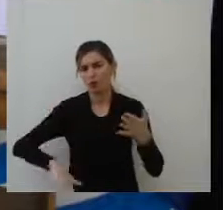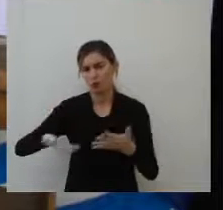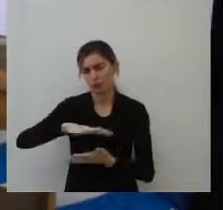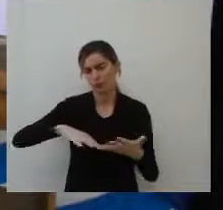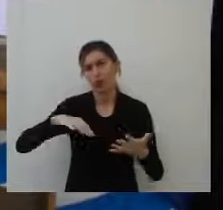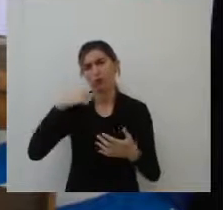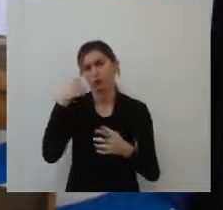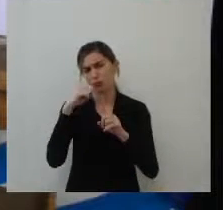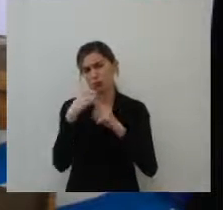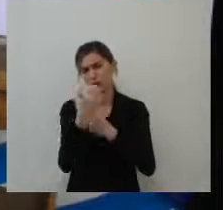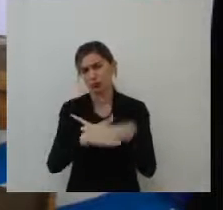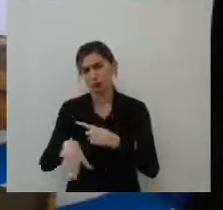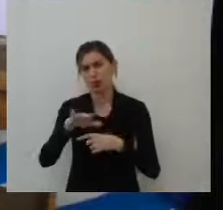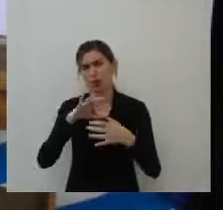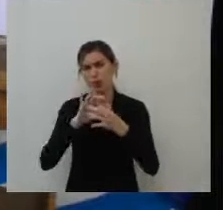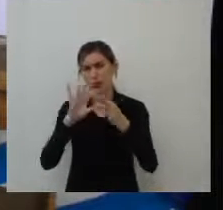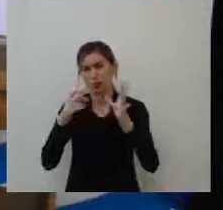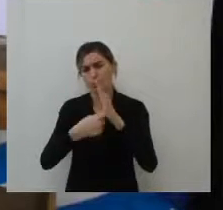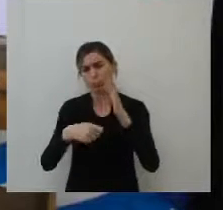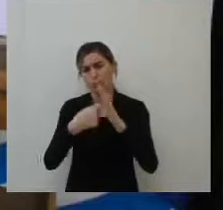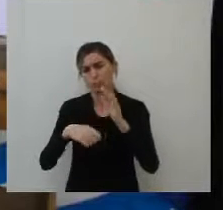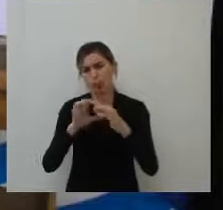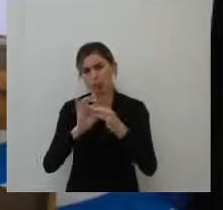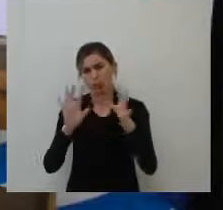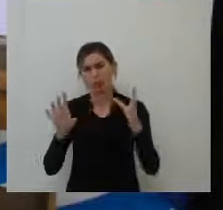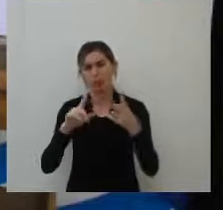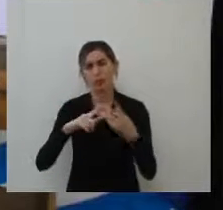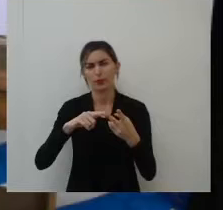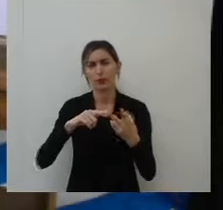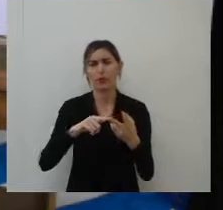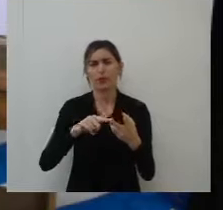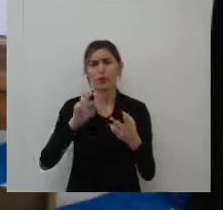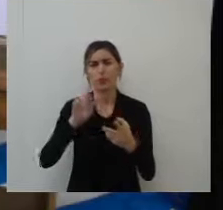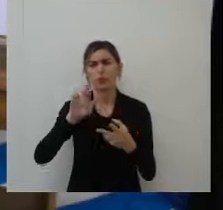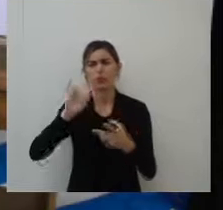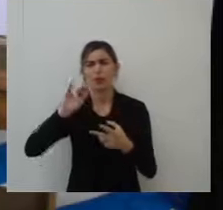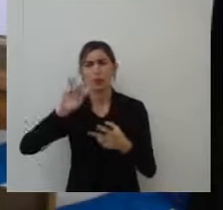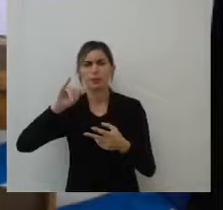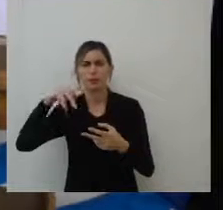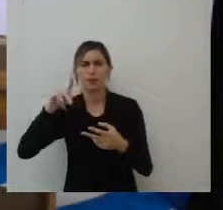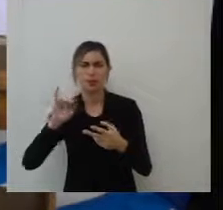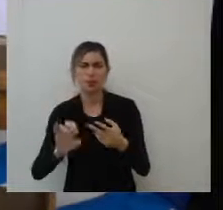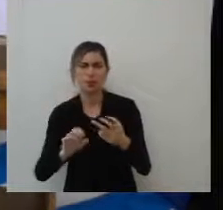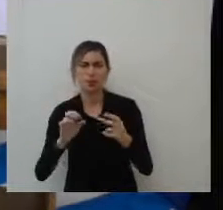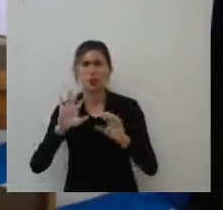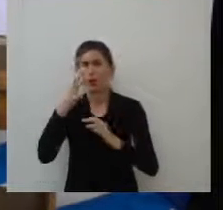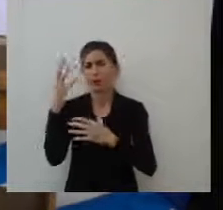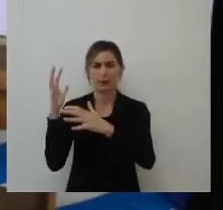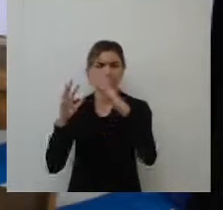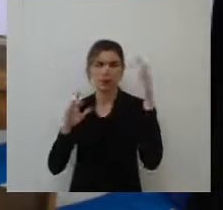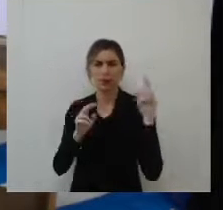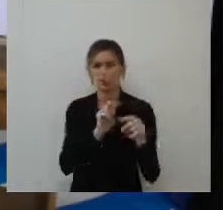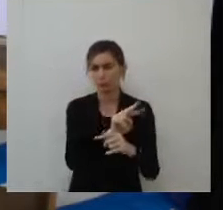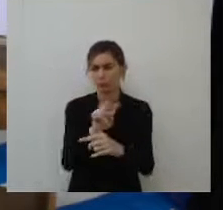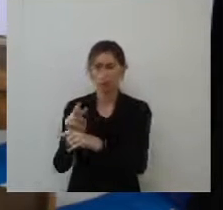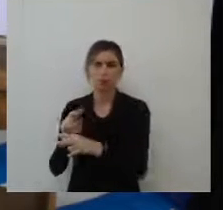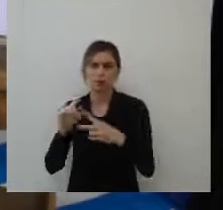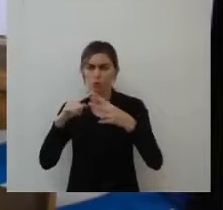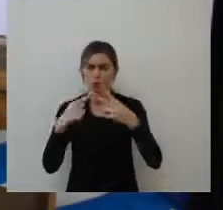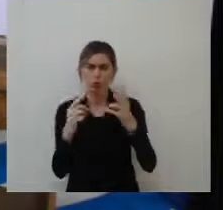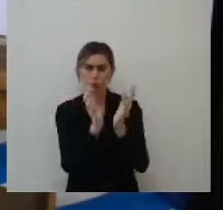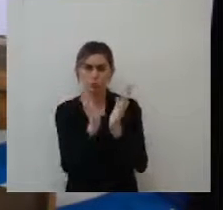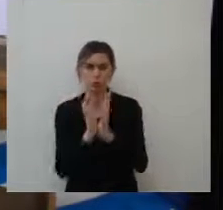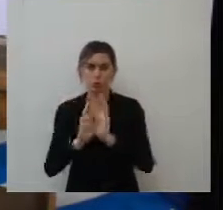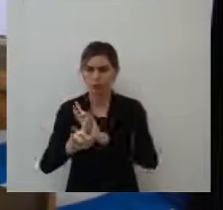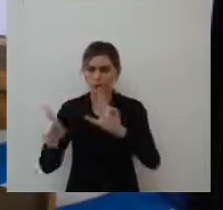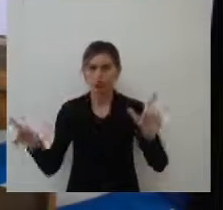sociais, para a luta por liberdade, e o Greenpeace está relacionado à questão ambiental. Então, são dois cyberativismos